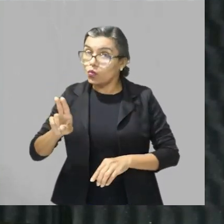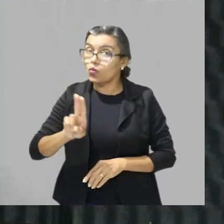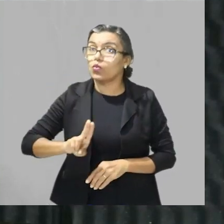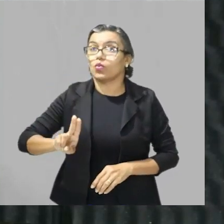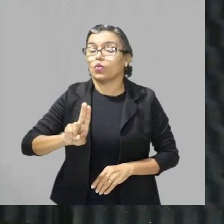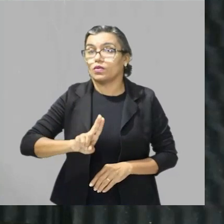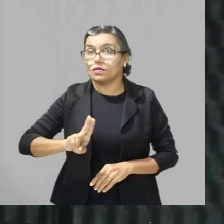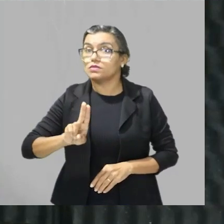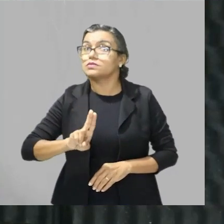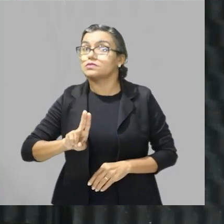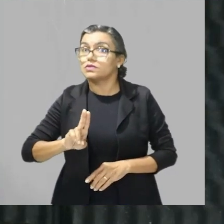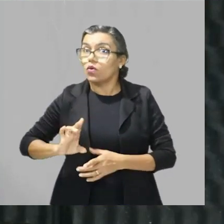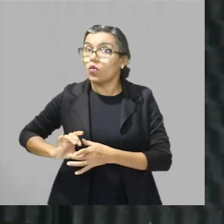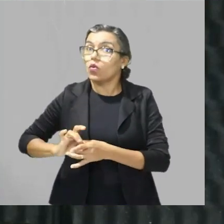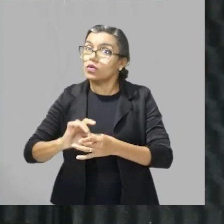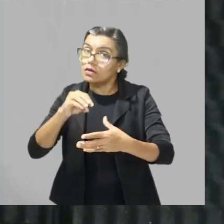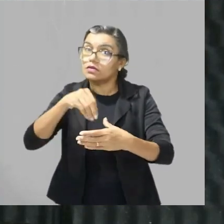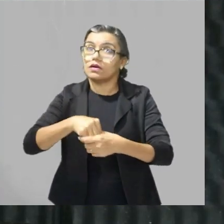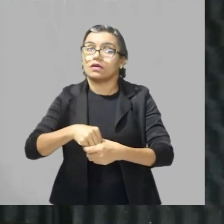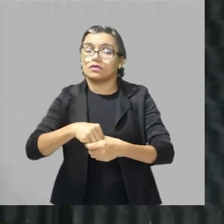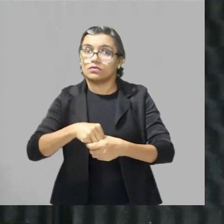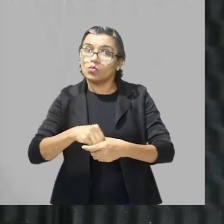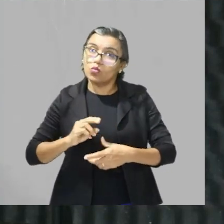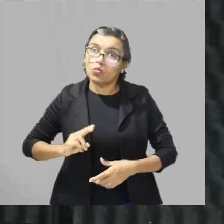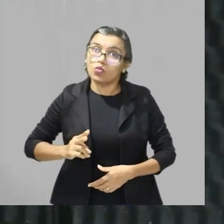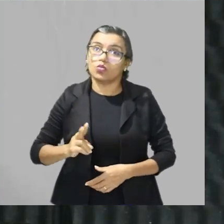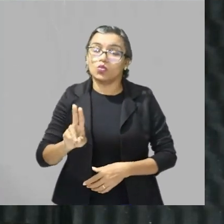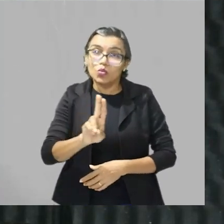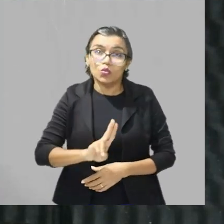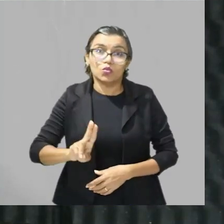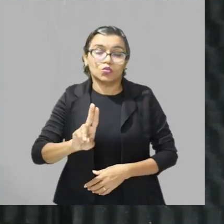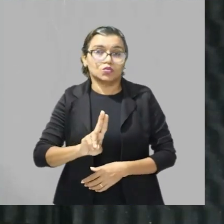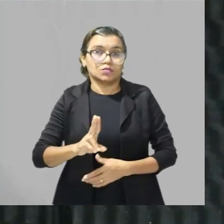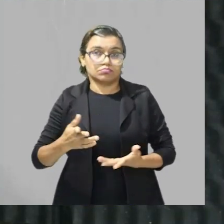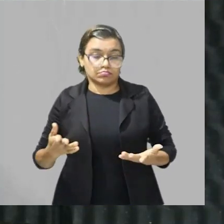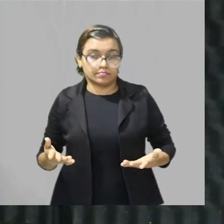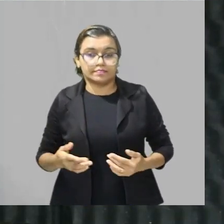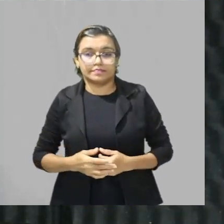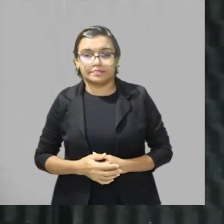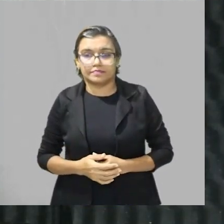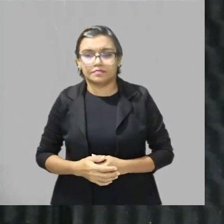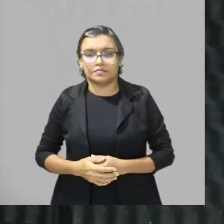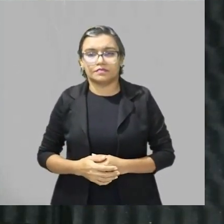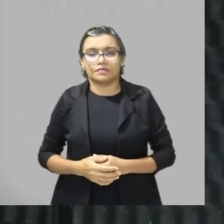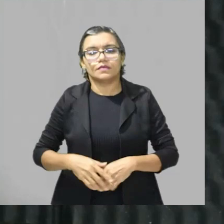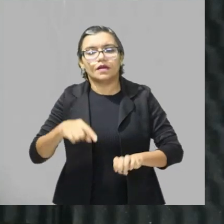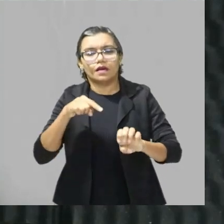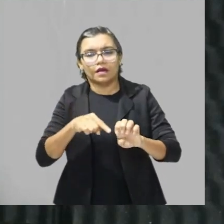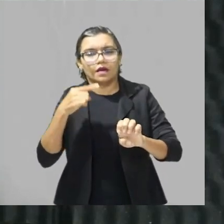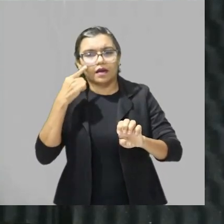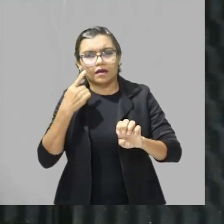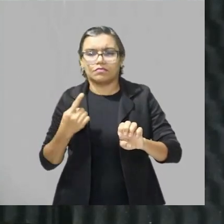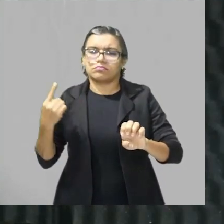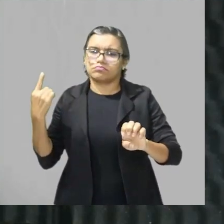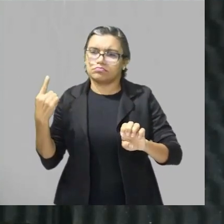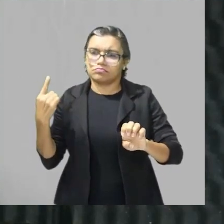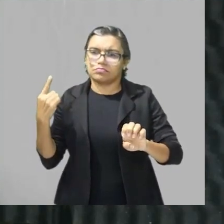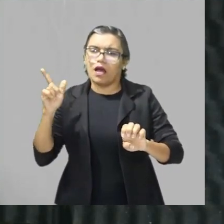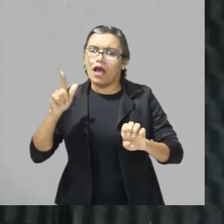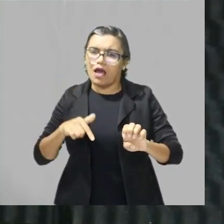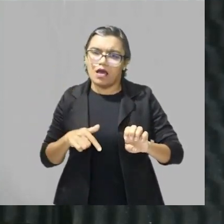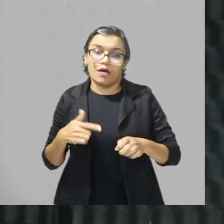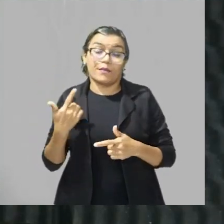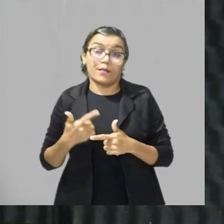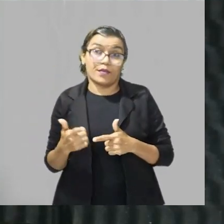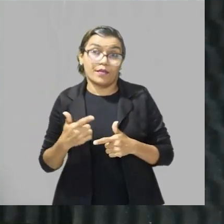não estão fora de contexto e não estão fora de utilidade não tem um pragmatismo inconciliáveis um dilema